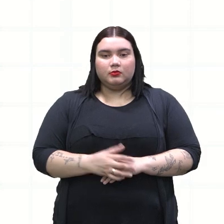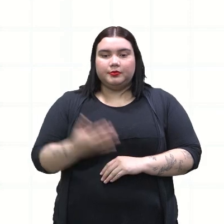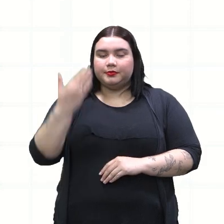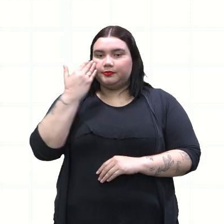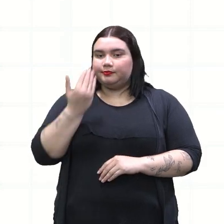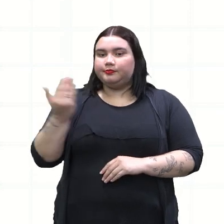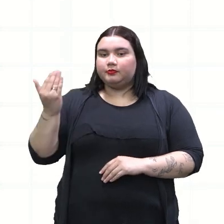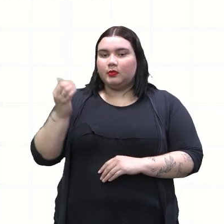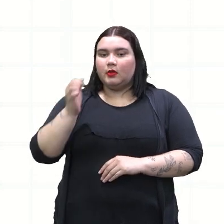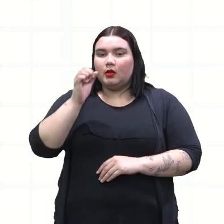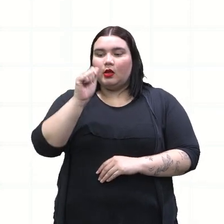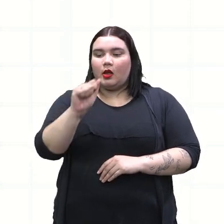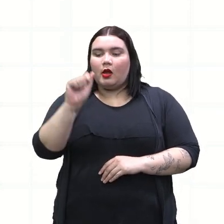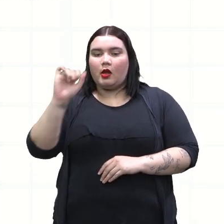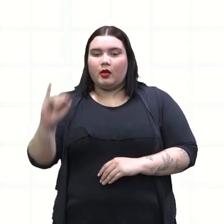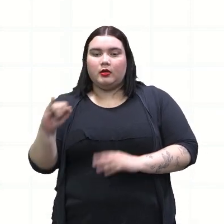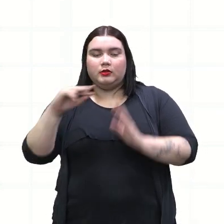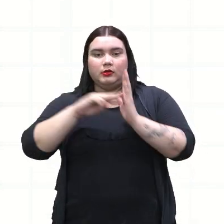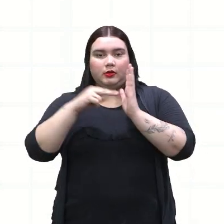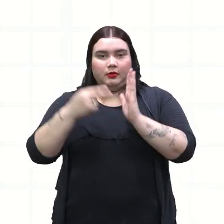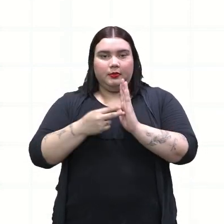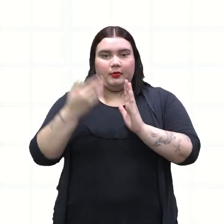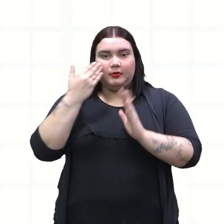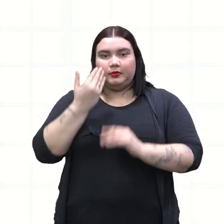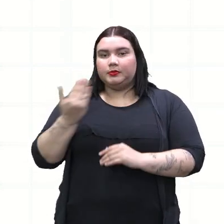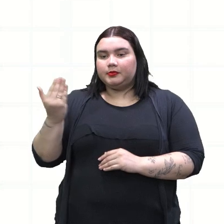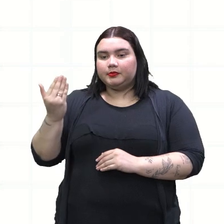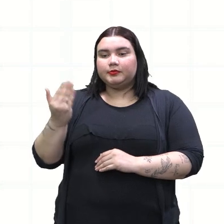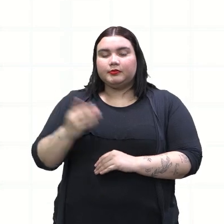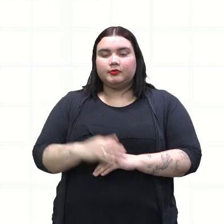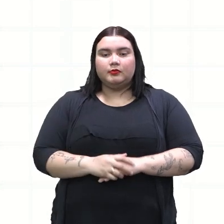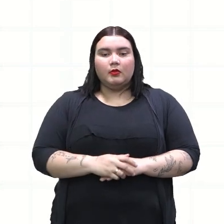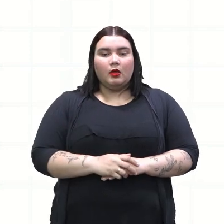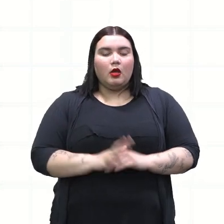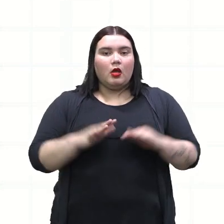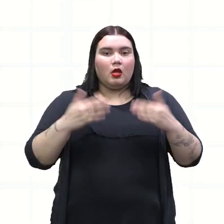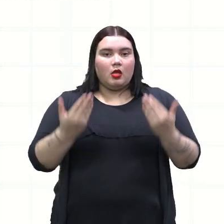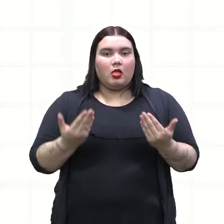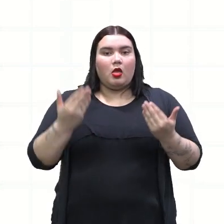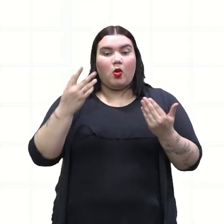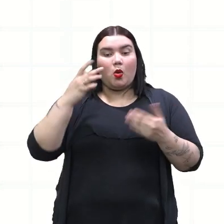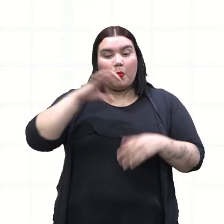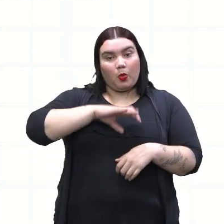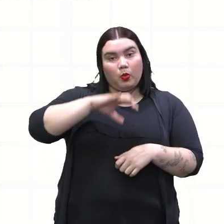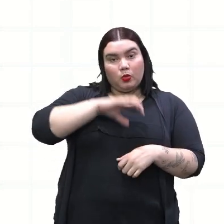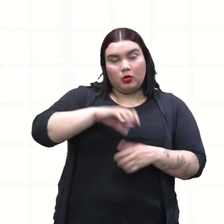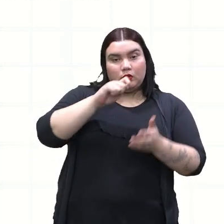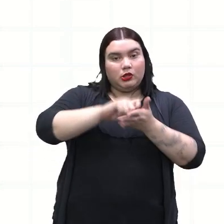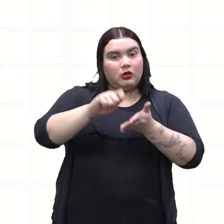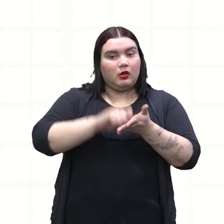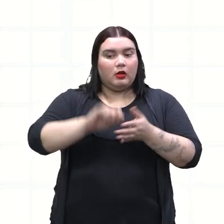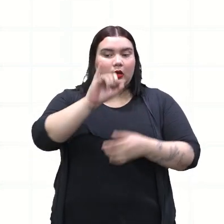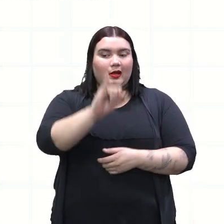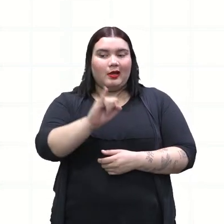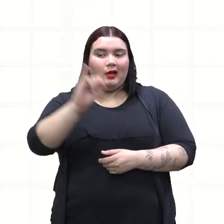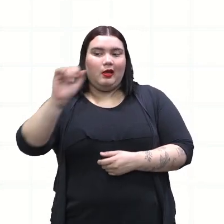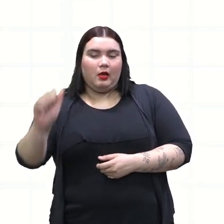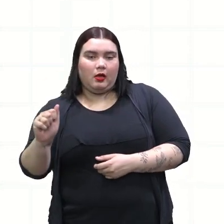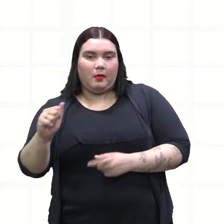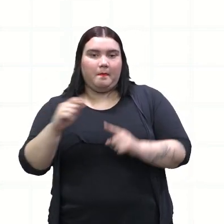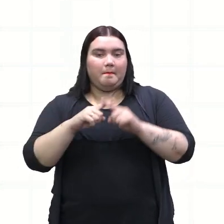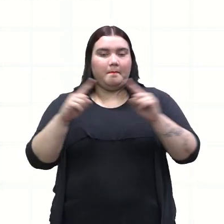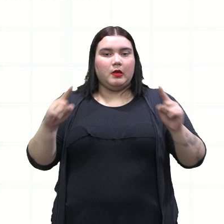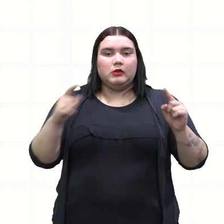esse AI, essas letras aí, né? O nosso em português seria IA, né? Inteligência Artificial. Mas em inglês é o